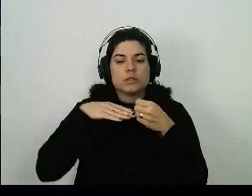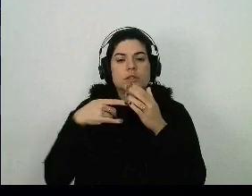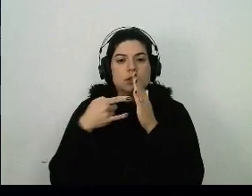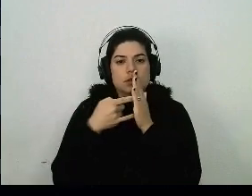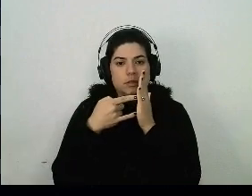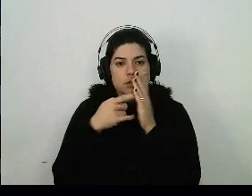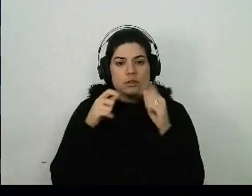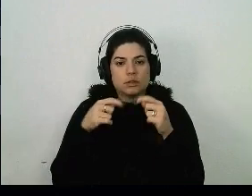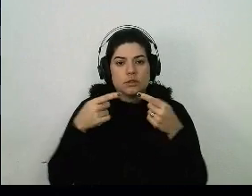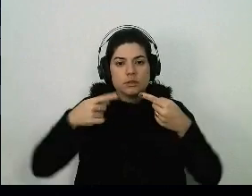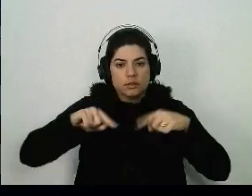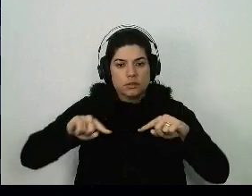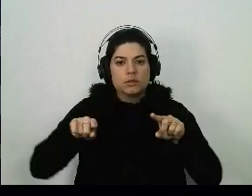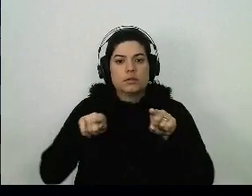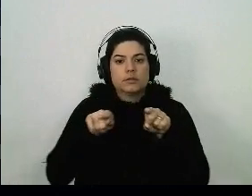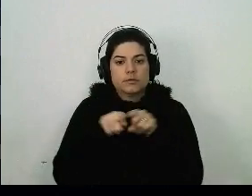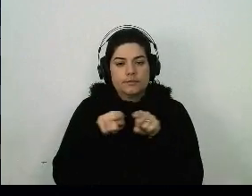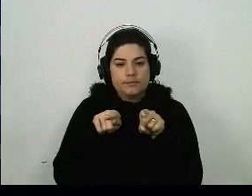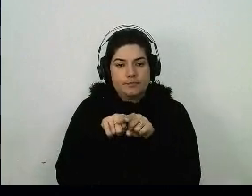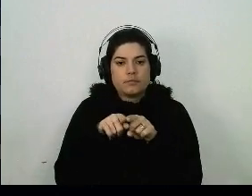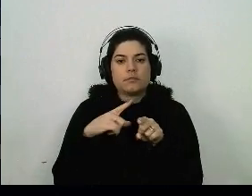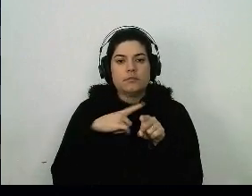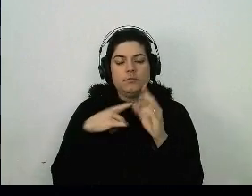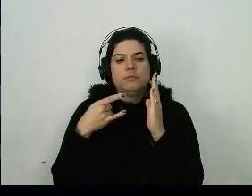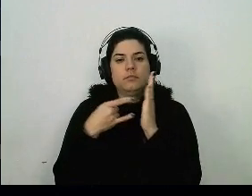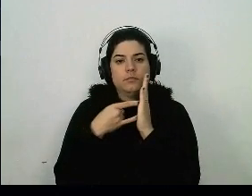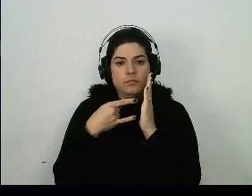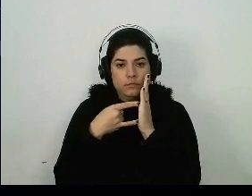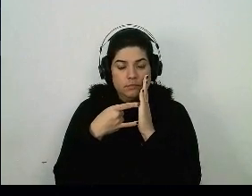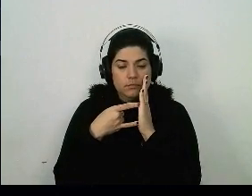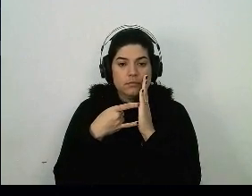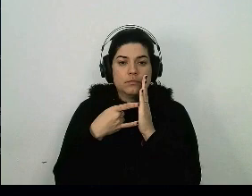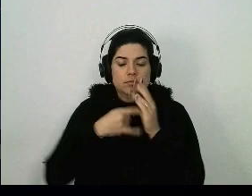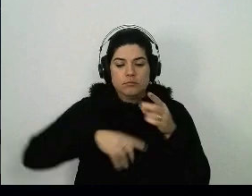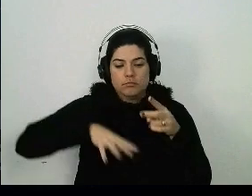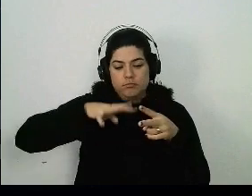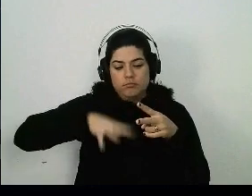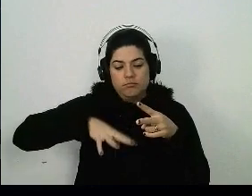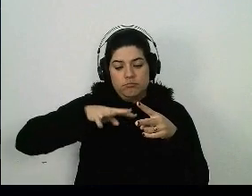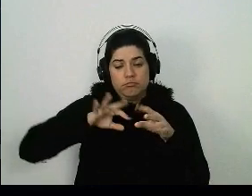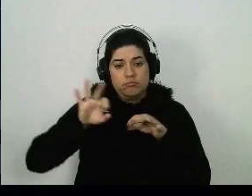vai ter o desenvolvimento. Se você observar,